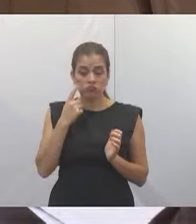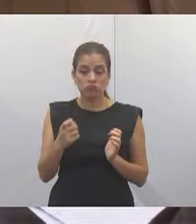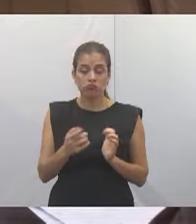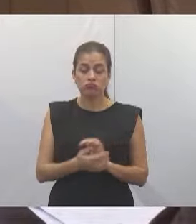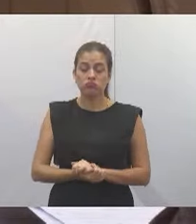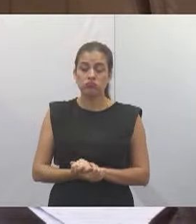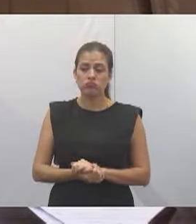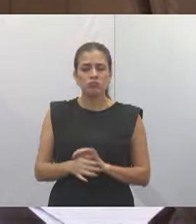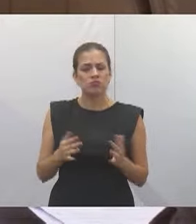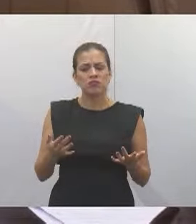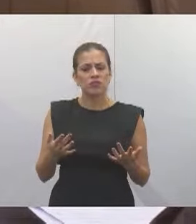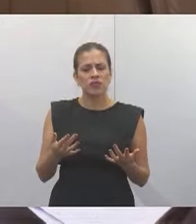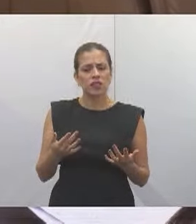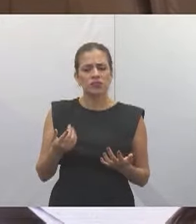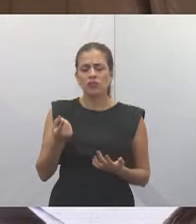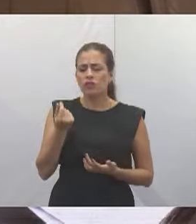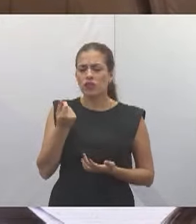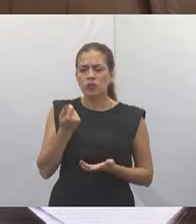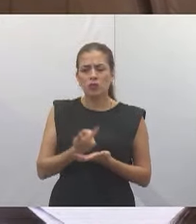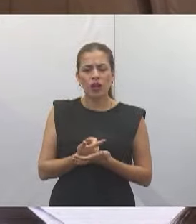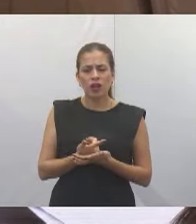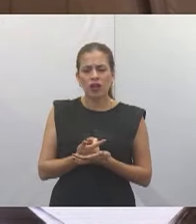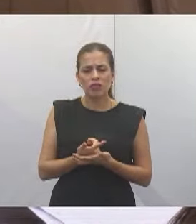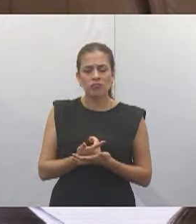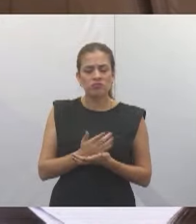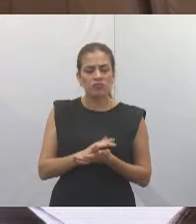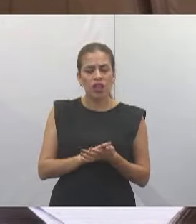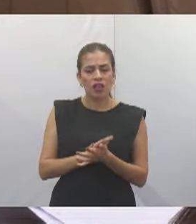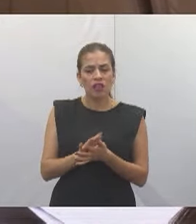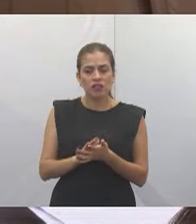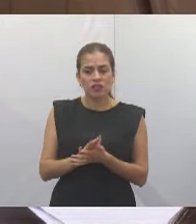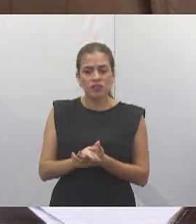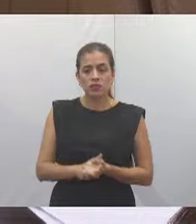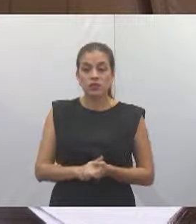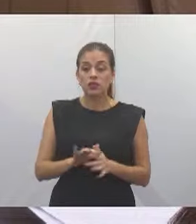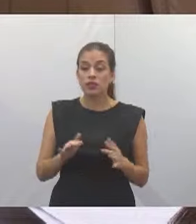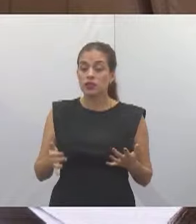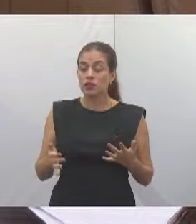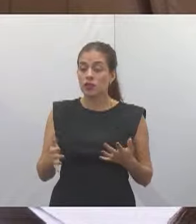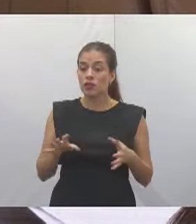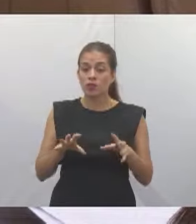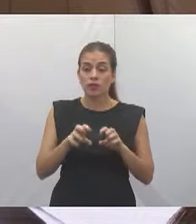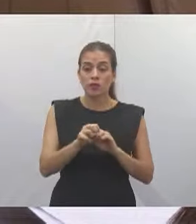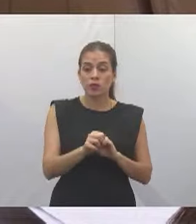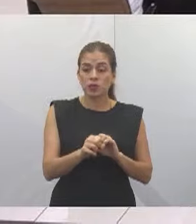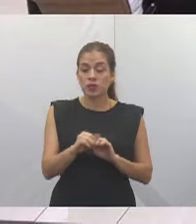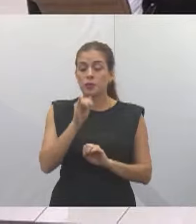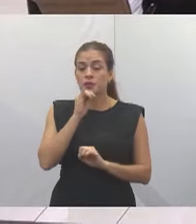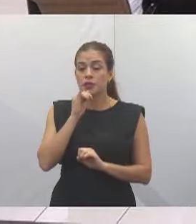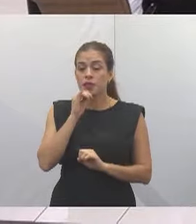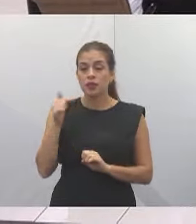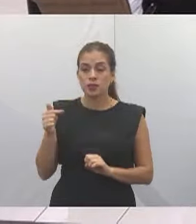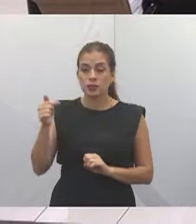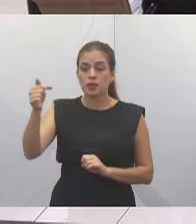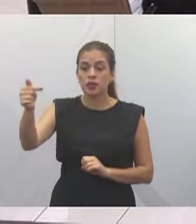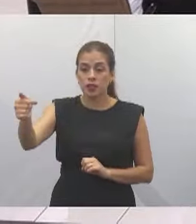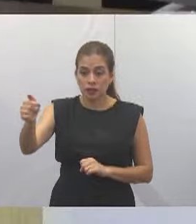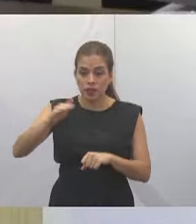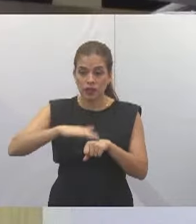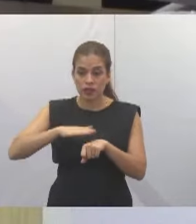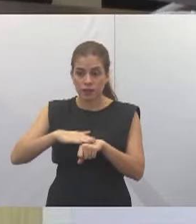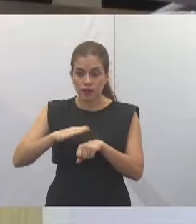interessante. Mas eu não vi valores se existe despesa ou não. Tem? Então, essas capacitações, por exemplo, da semana que vem, quem vai